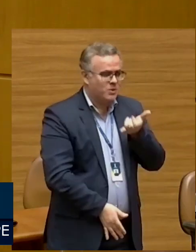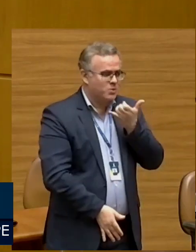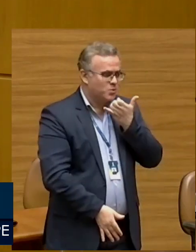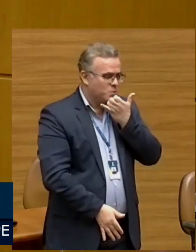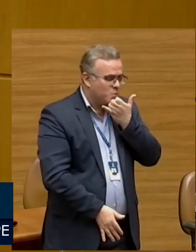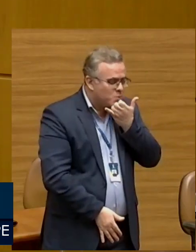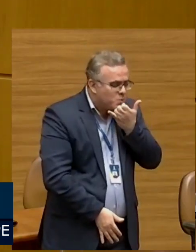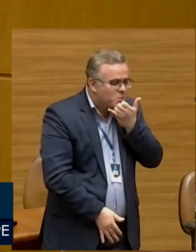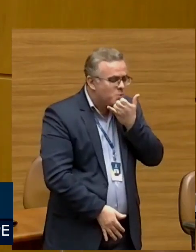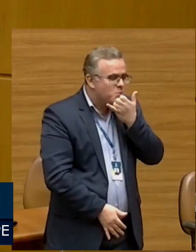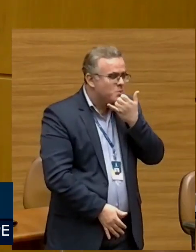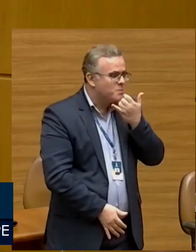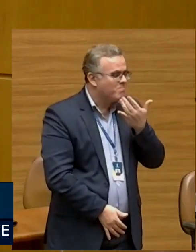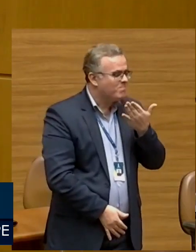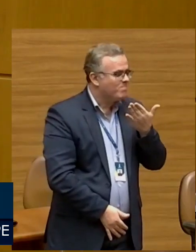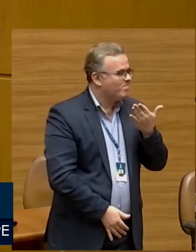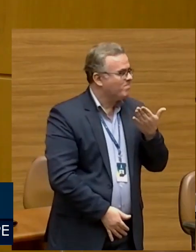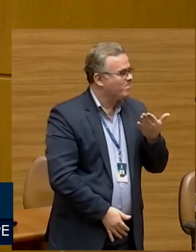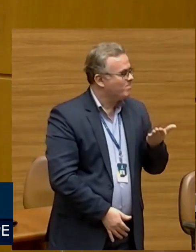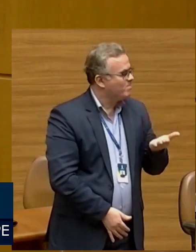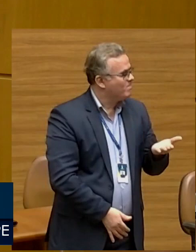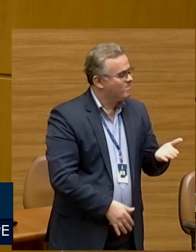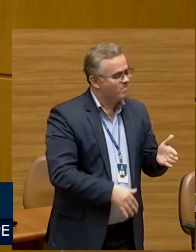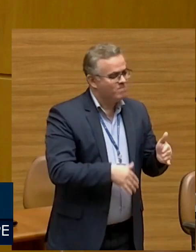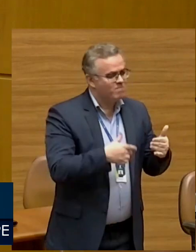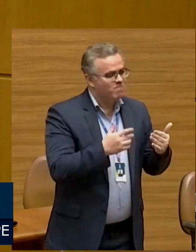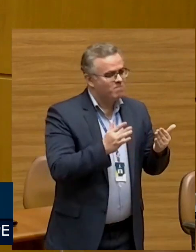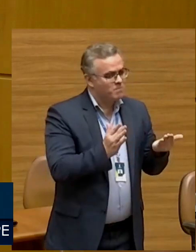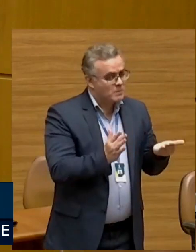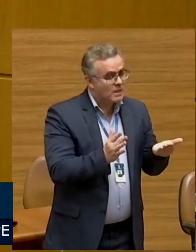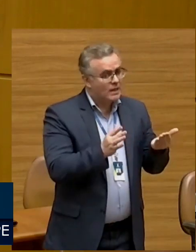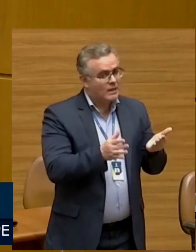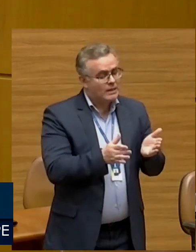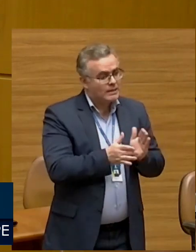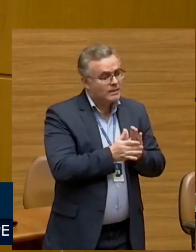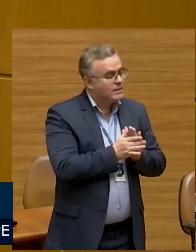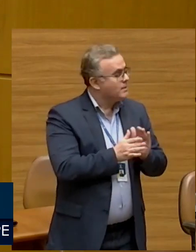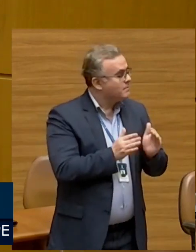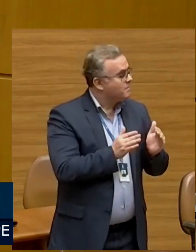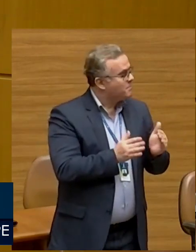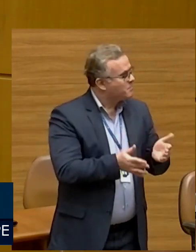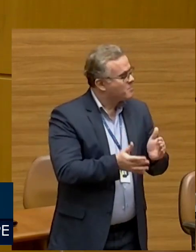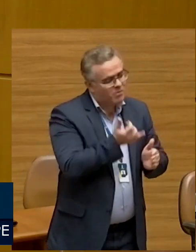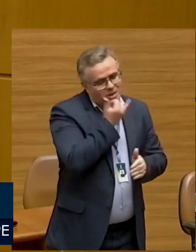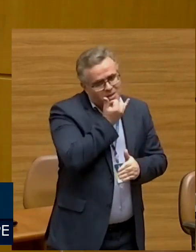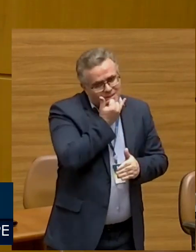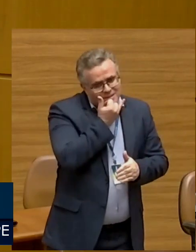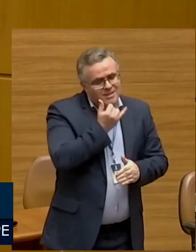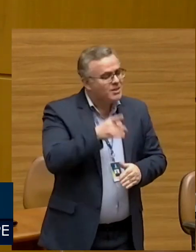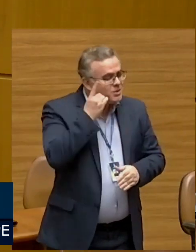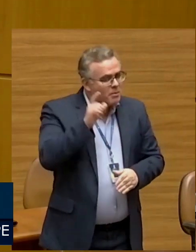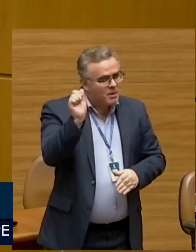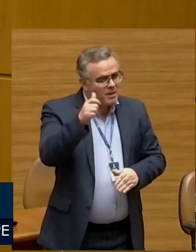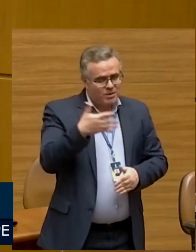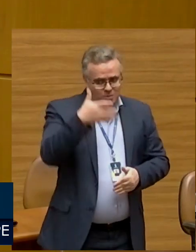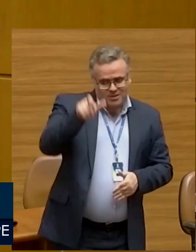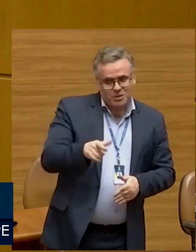ter me dado aqui cumprimentar o dispositivo, mas deputada Linda